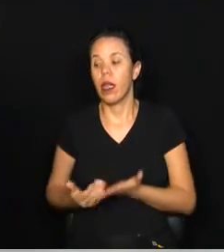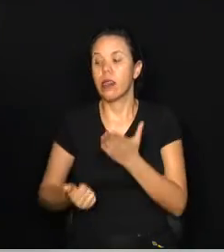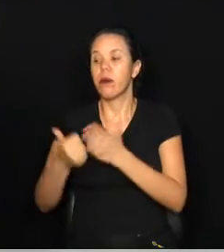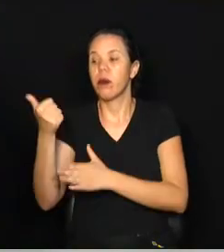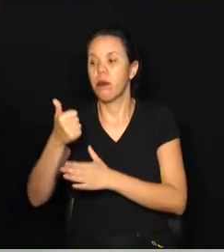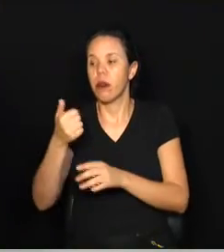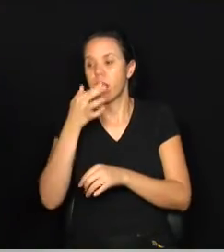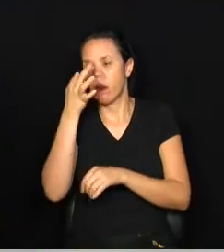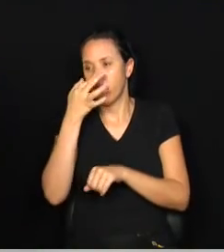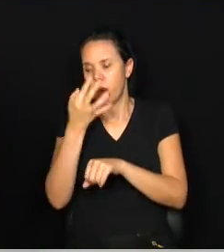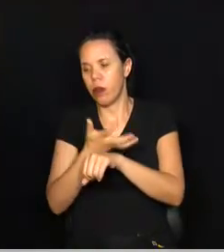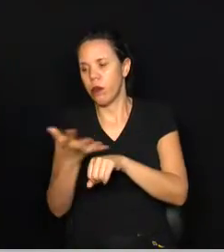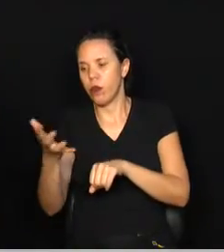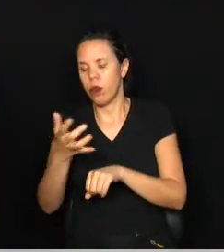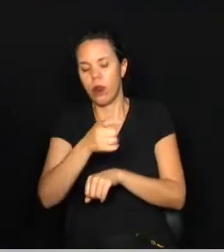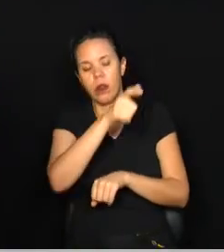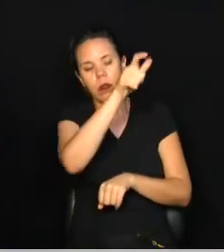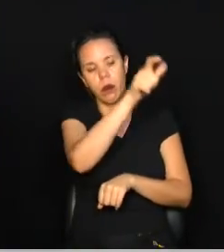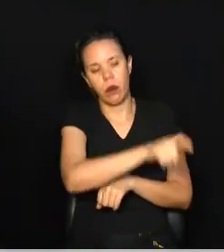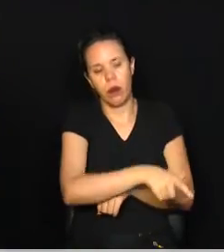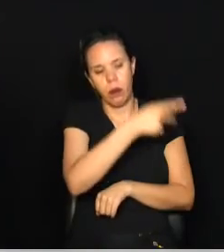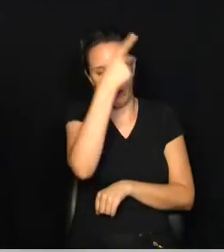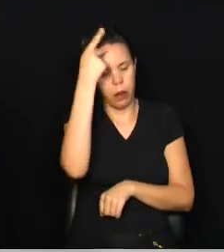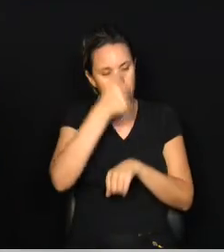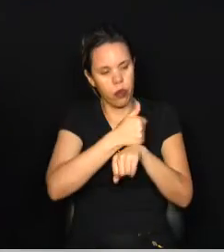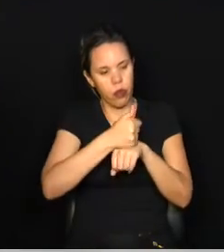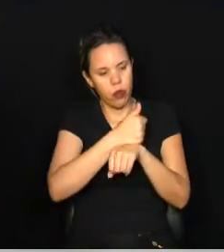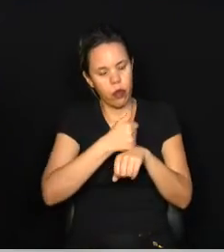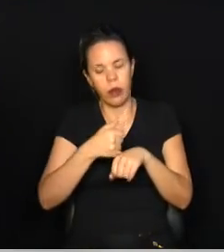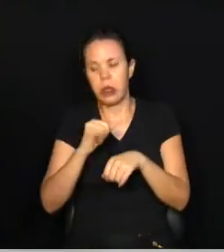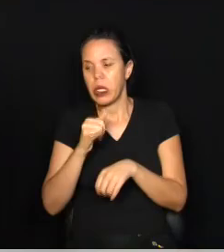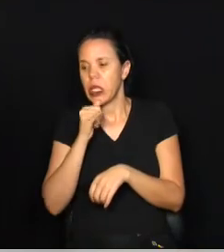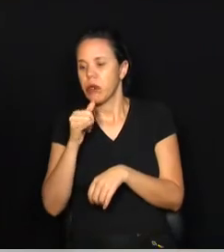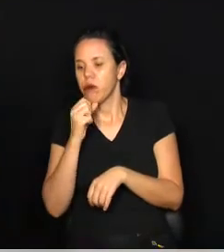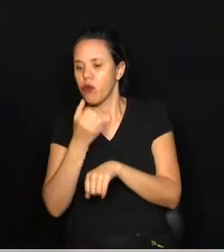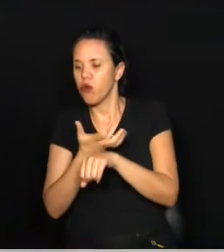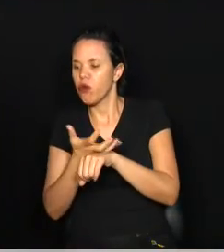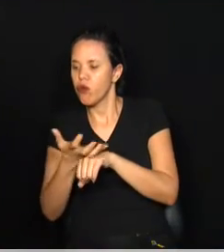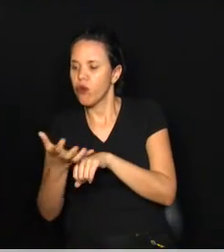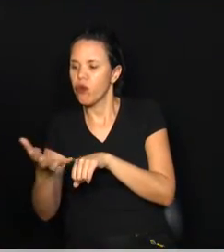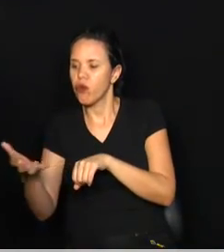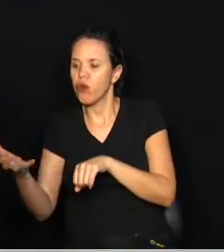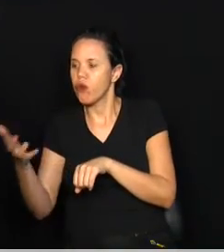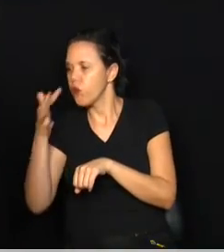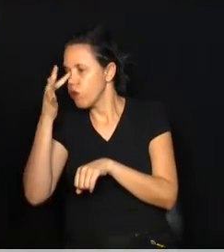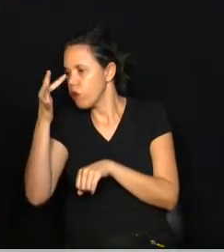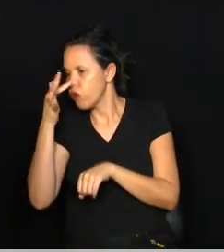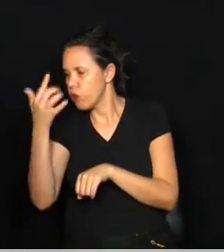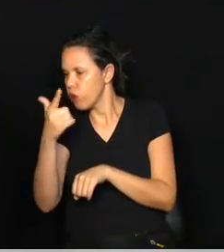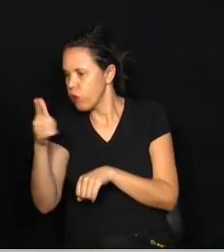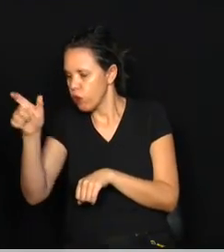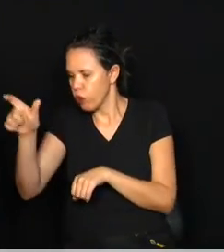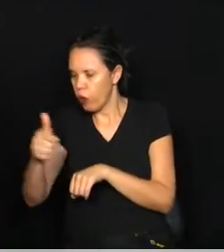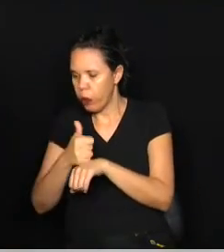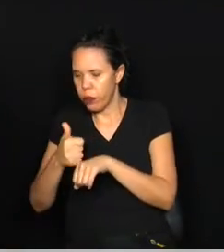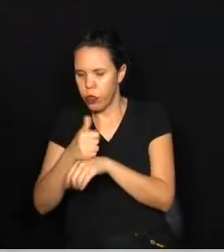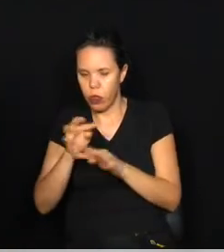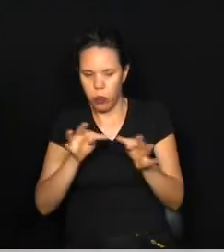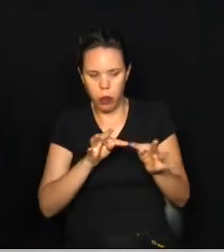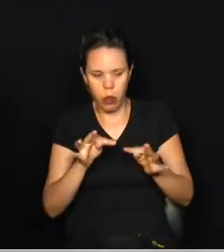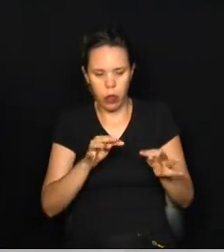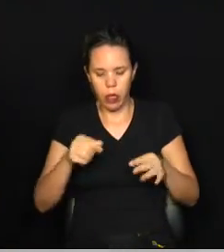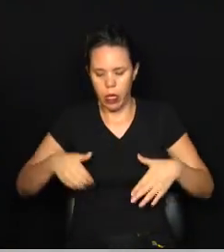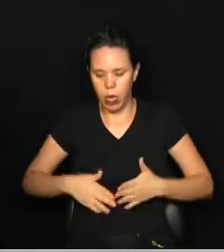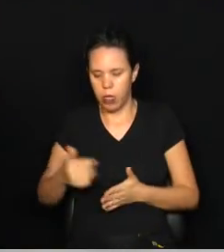Né? Ora, um jardim sem jardineiro vira mato. Então, quem nasce primeiro é o jardineiro,